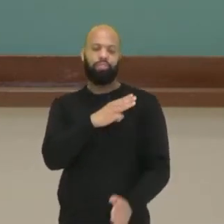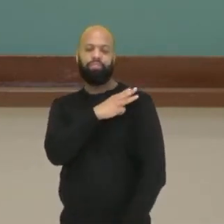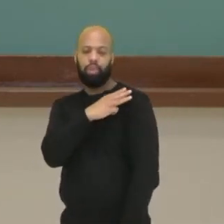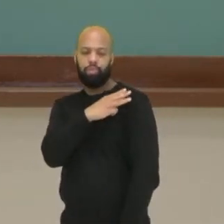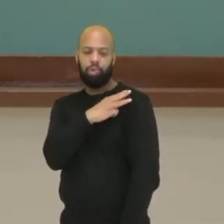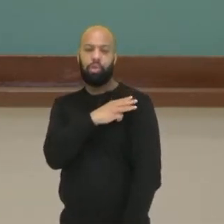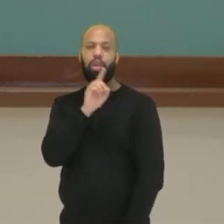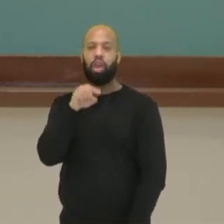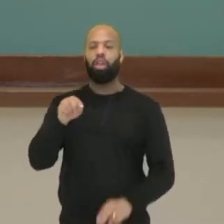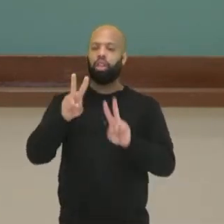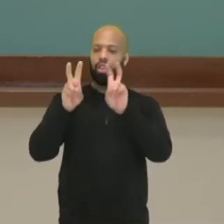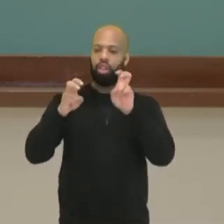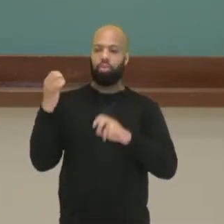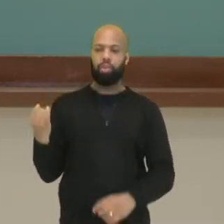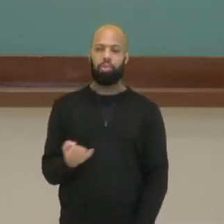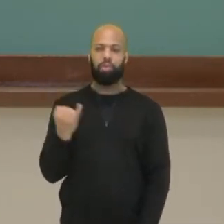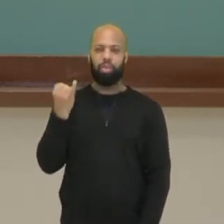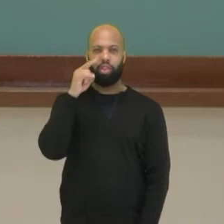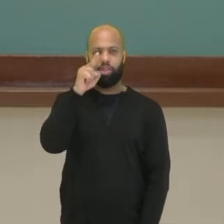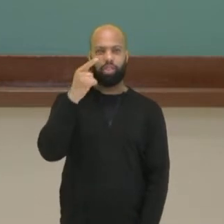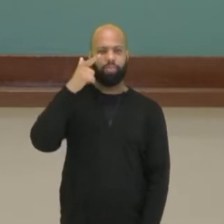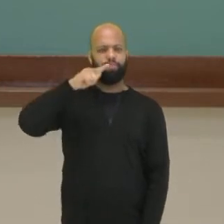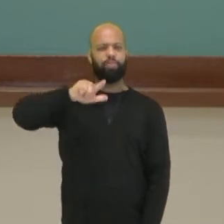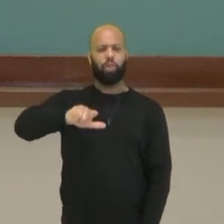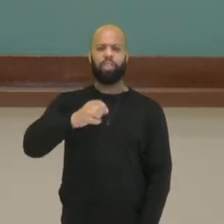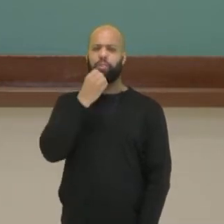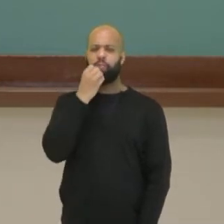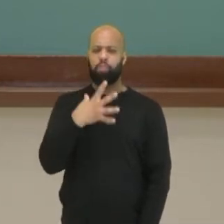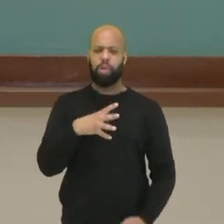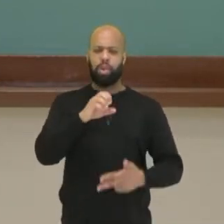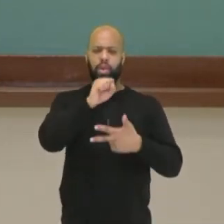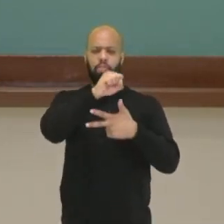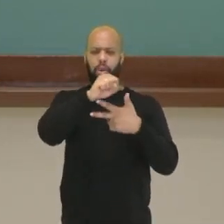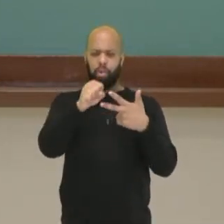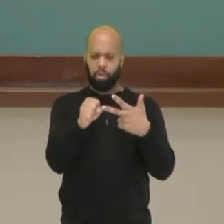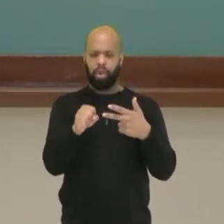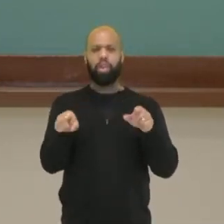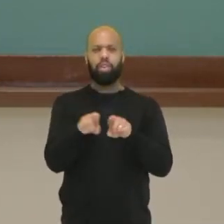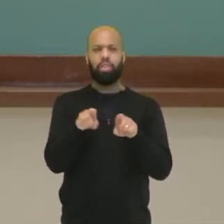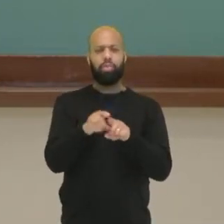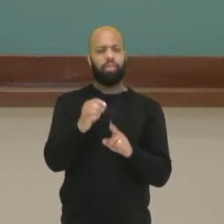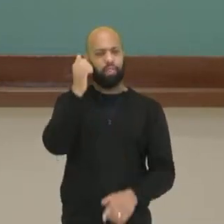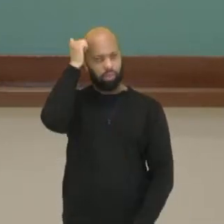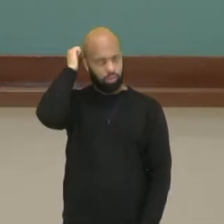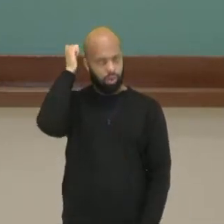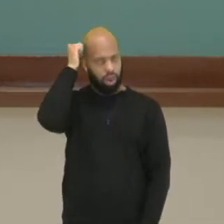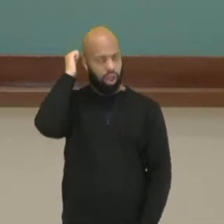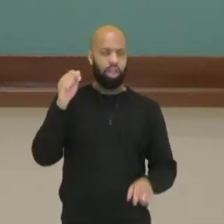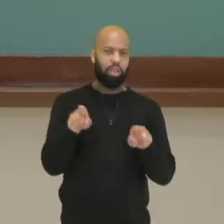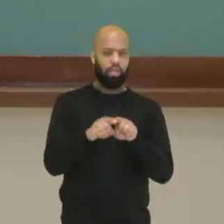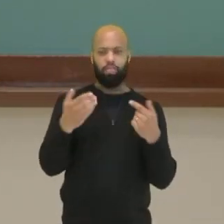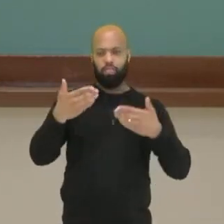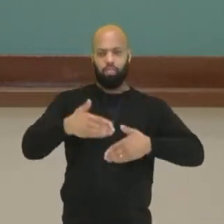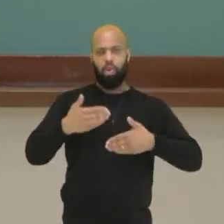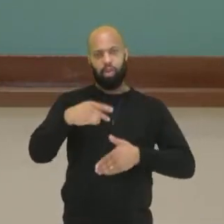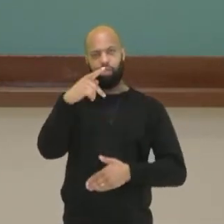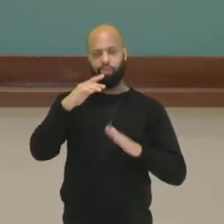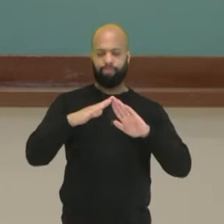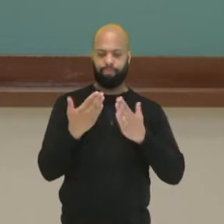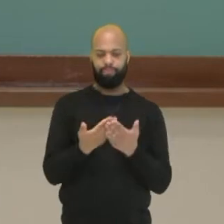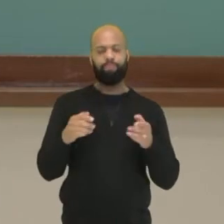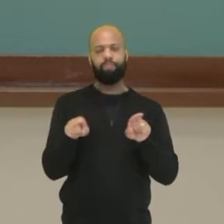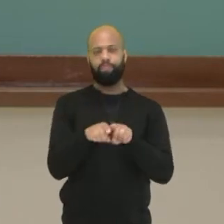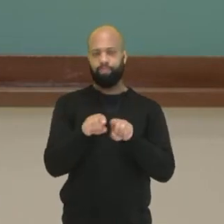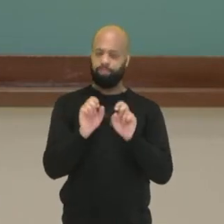bastante importantes aí para você matar pau no Enem, no vestibular, na própria prova aí, né, de terceiro ano que você